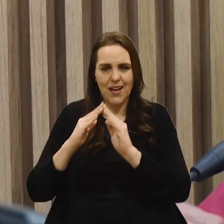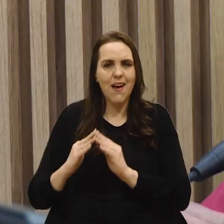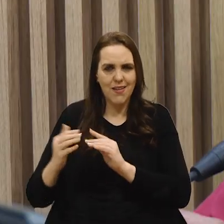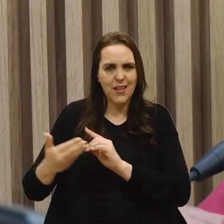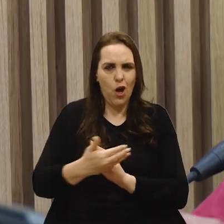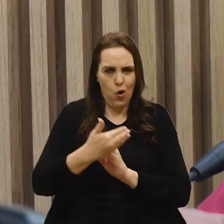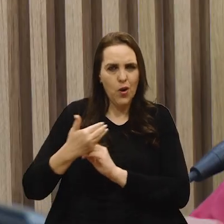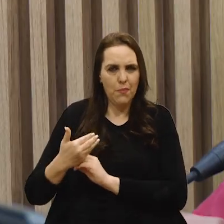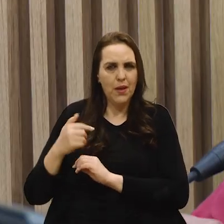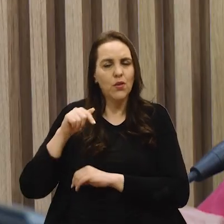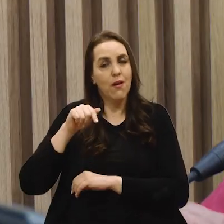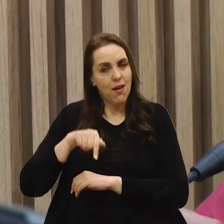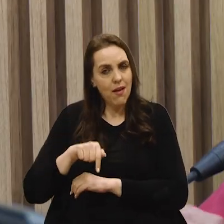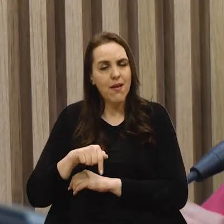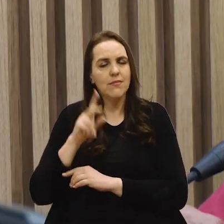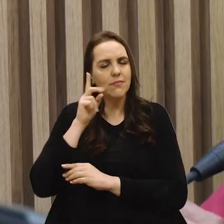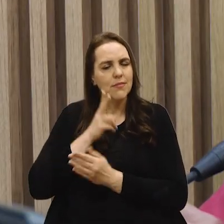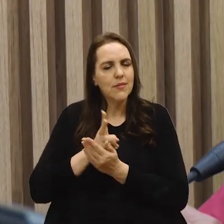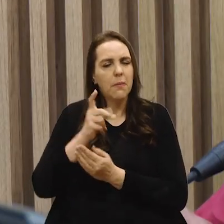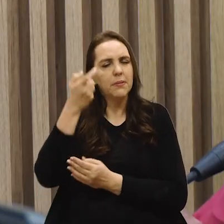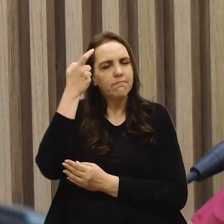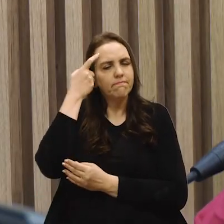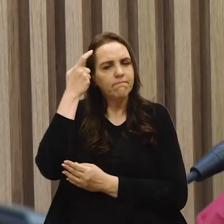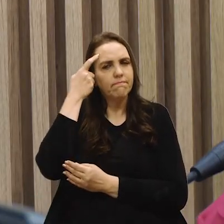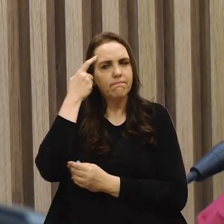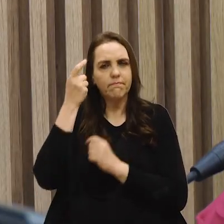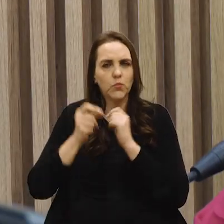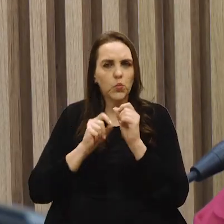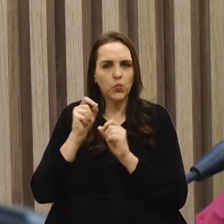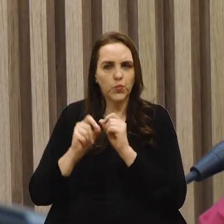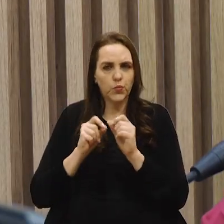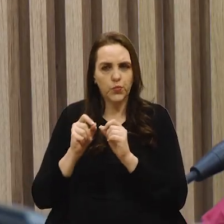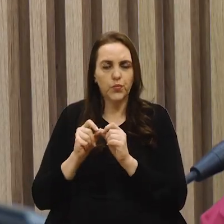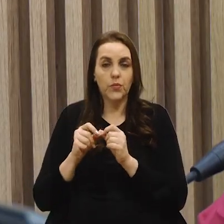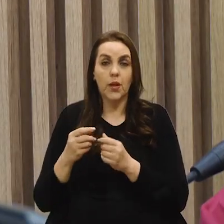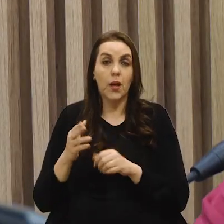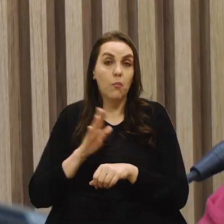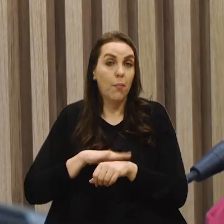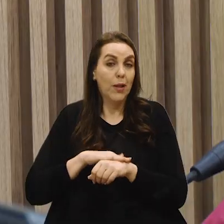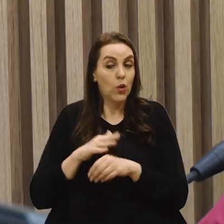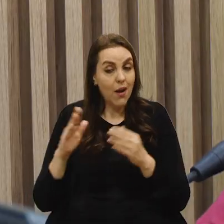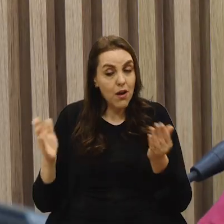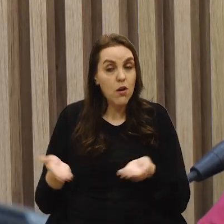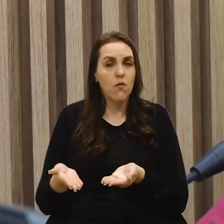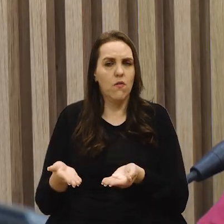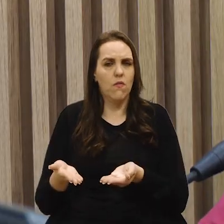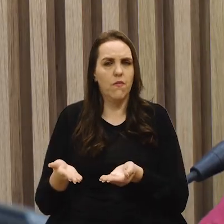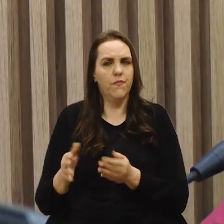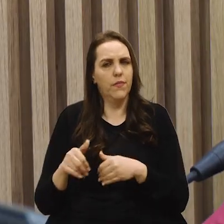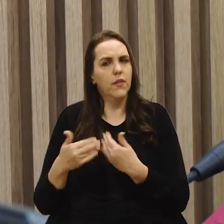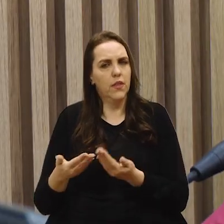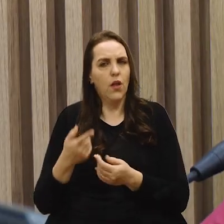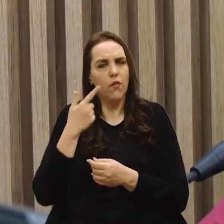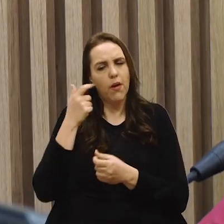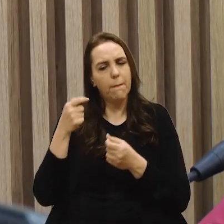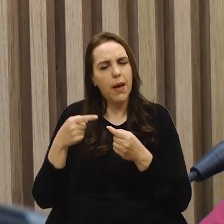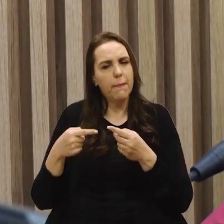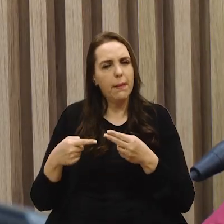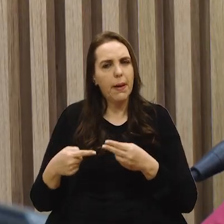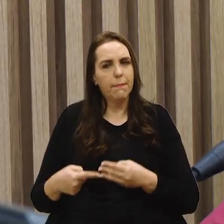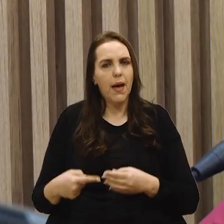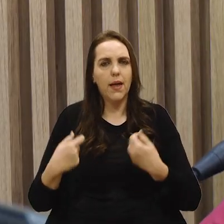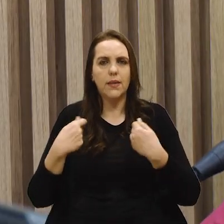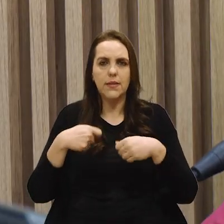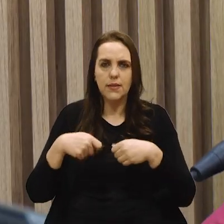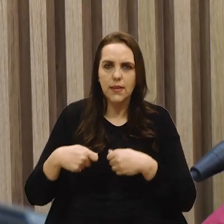passagem, serviços de acolhimento, são sempre pensadas conforme a situação atual, né? Então, a gente vai